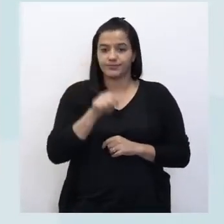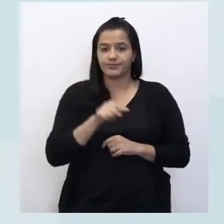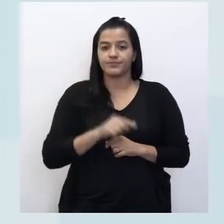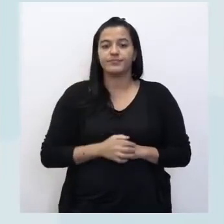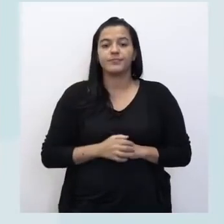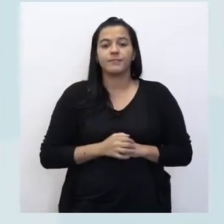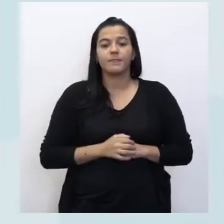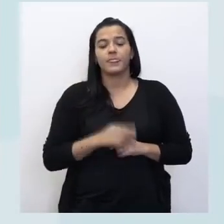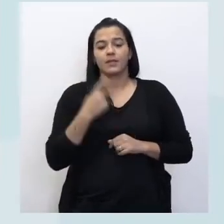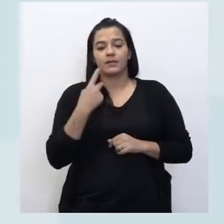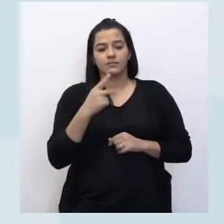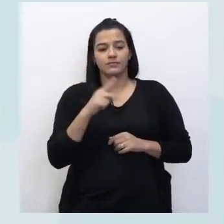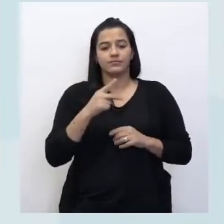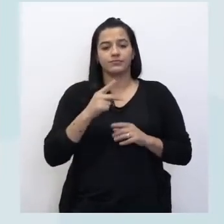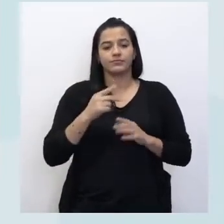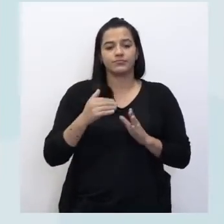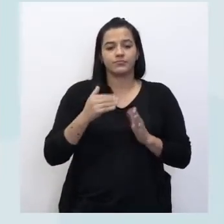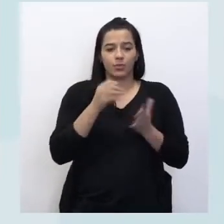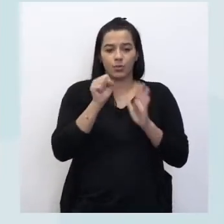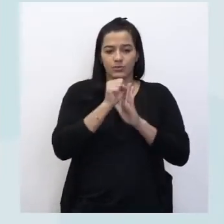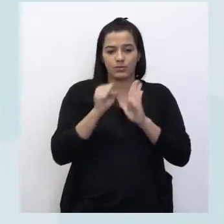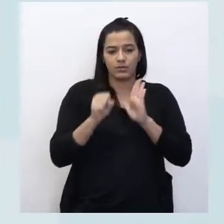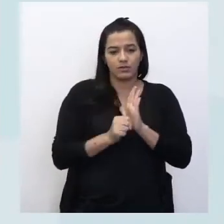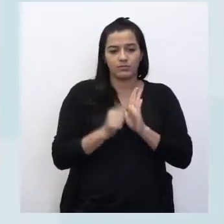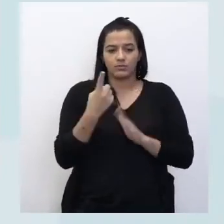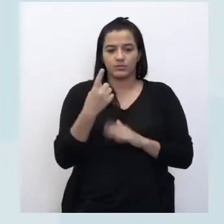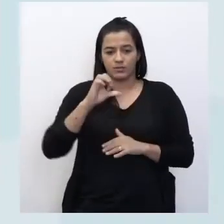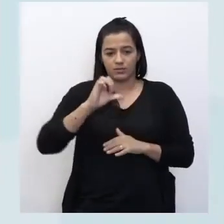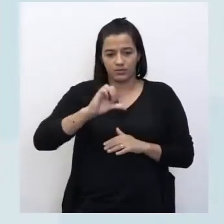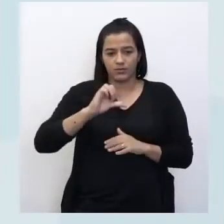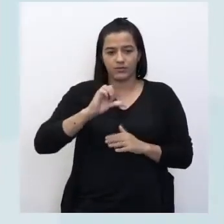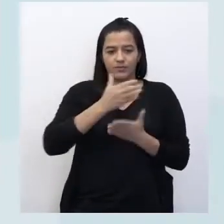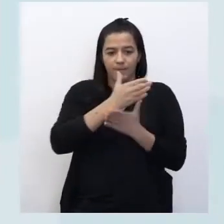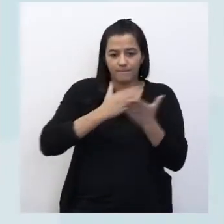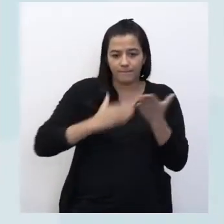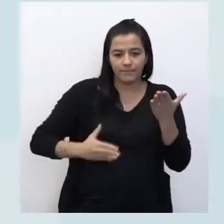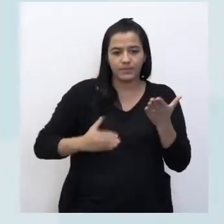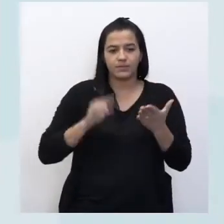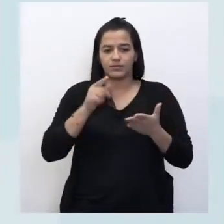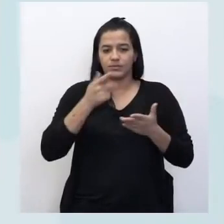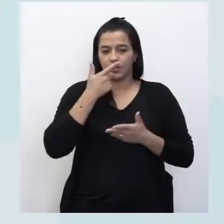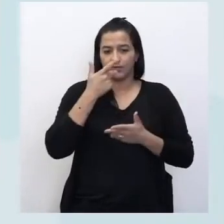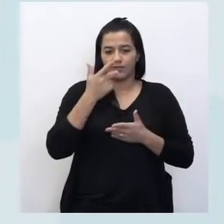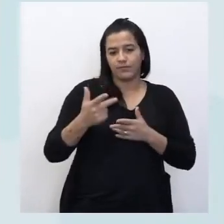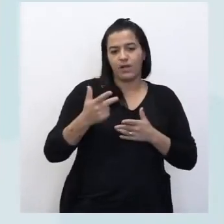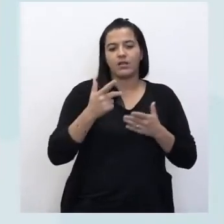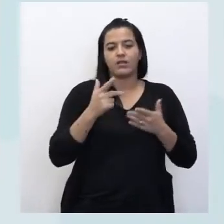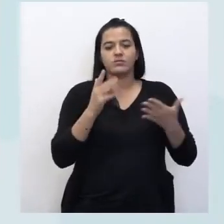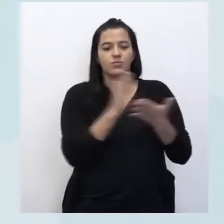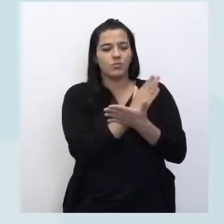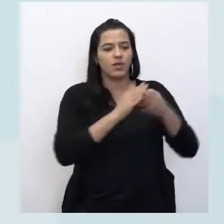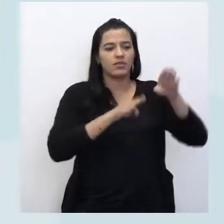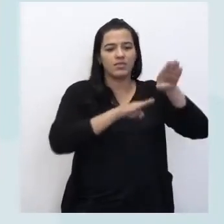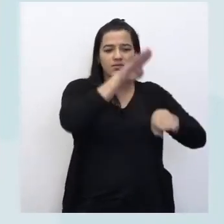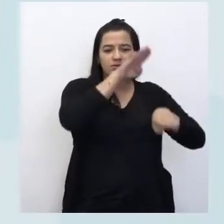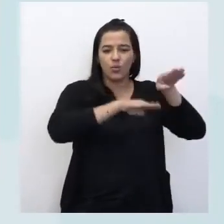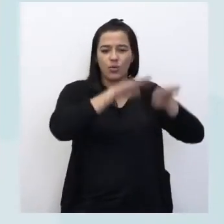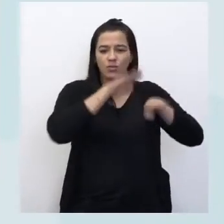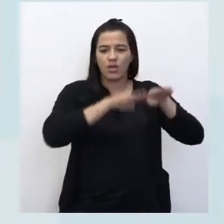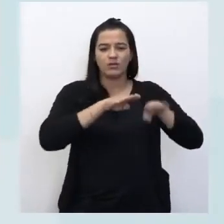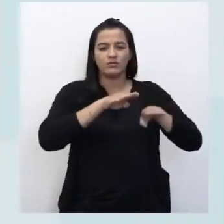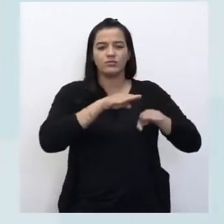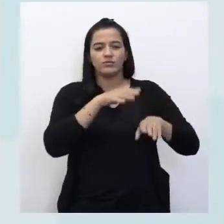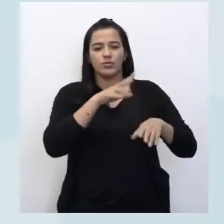século XIX, um ensaio que ele chama de Ensaio sobre a Desigualdade das Raças Humanas. O que o Gobineau